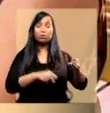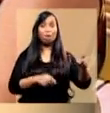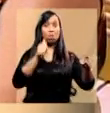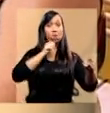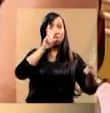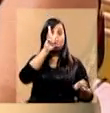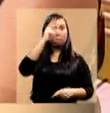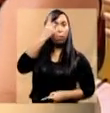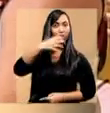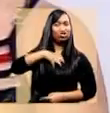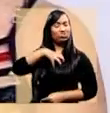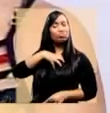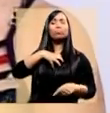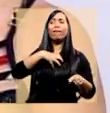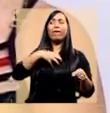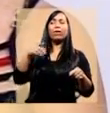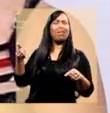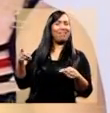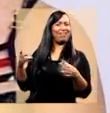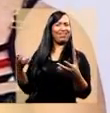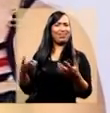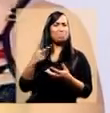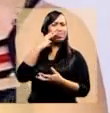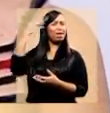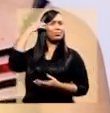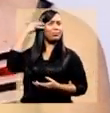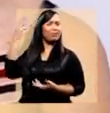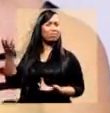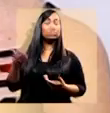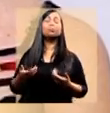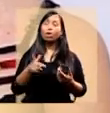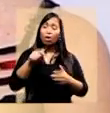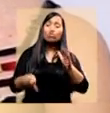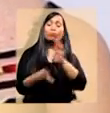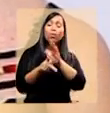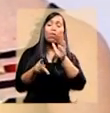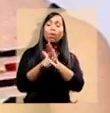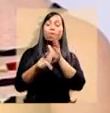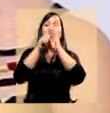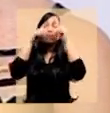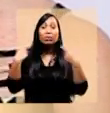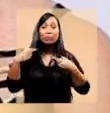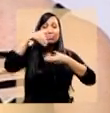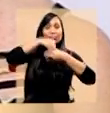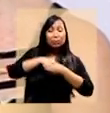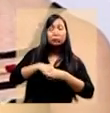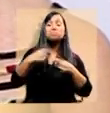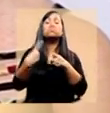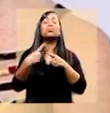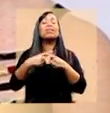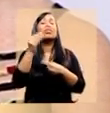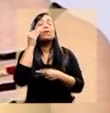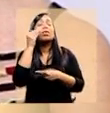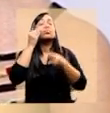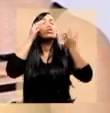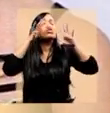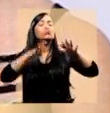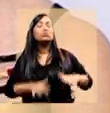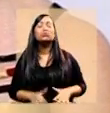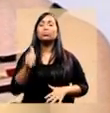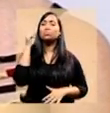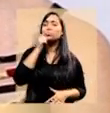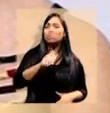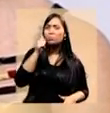que ela muda a atitude, então ele vê isso como realmente como loucura. Isso é uma violência emocional. Né? Porque tenta diminuir, né, a